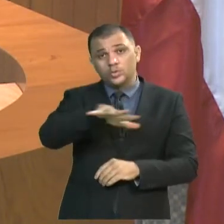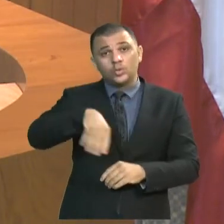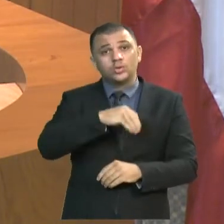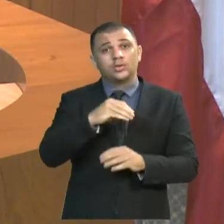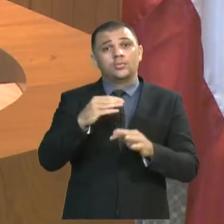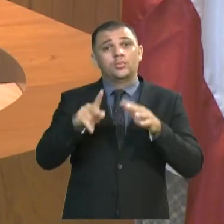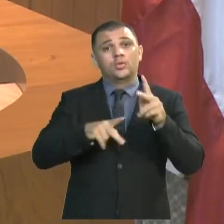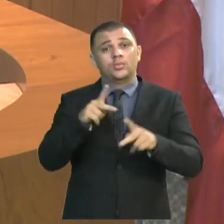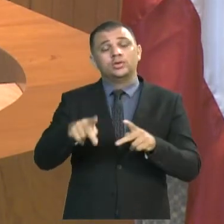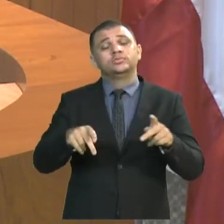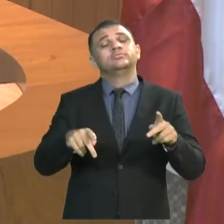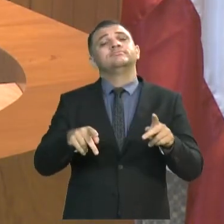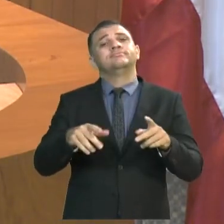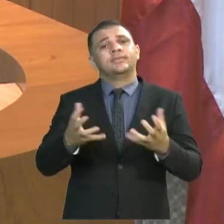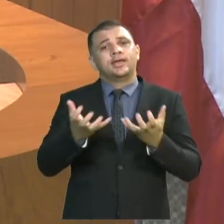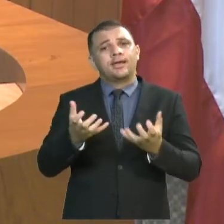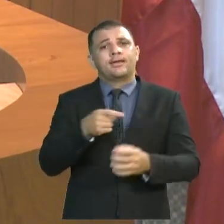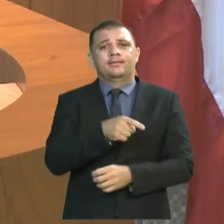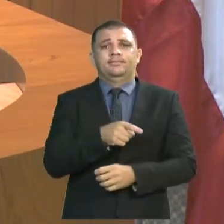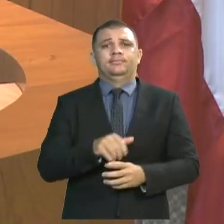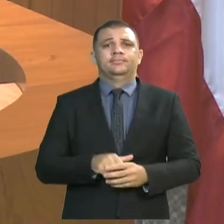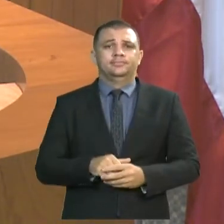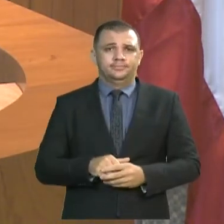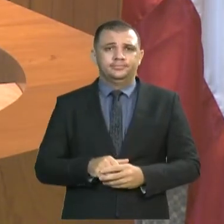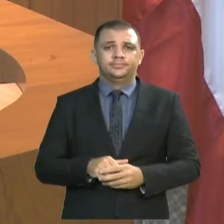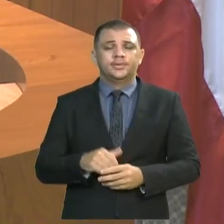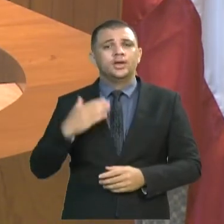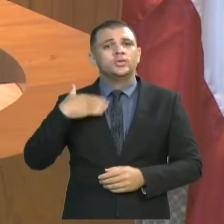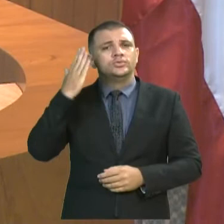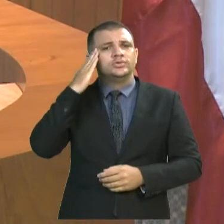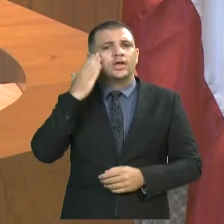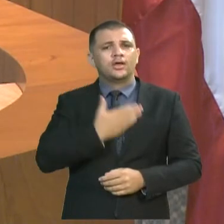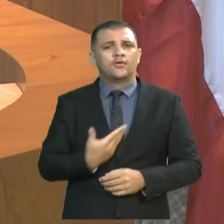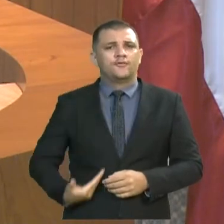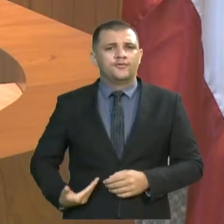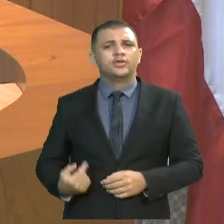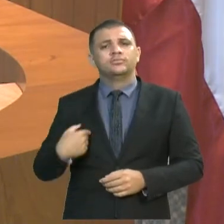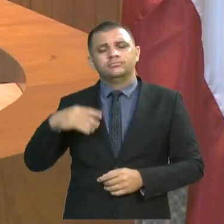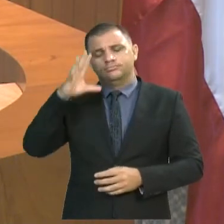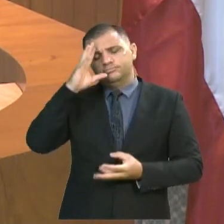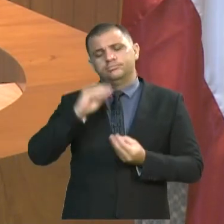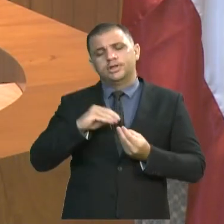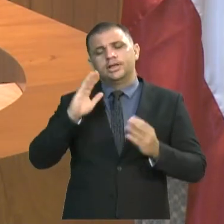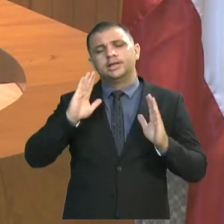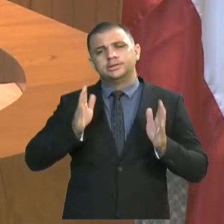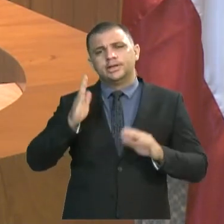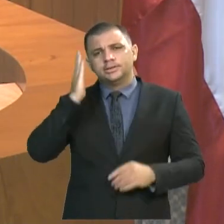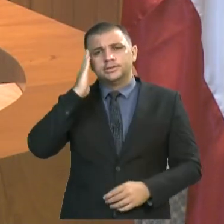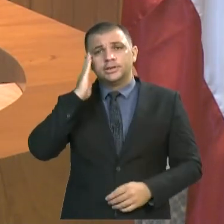povo ali de Amarante. Sei que o governador, tenho absoluta consciência que o governador já fez